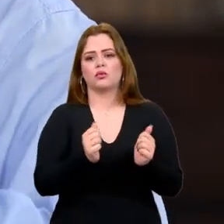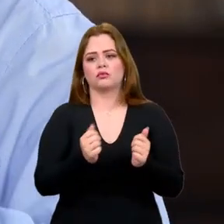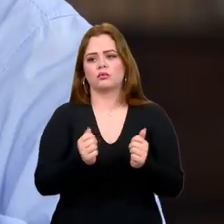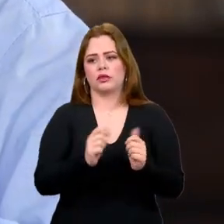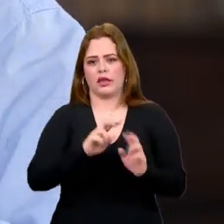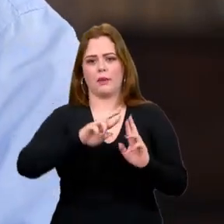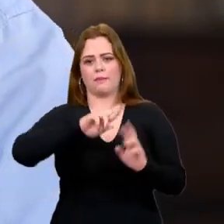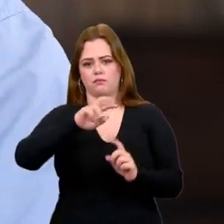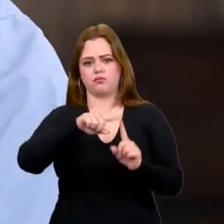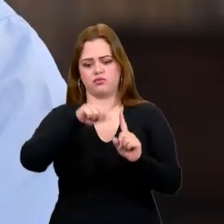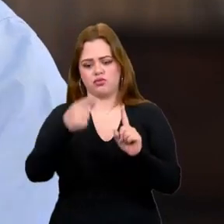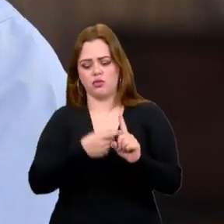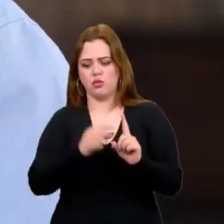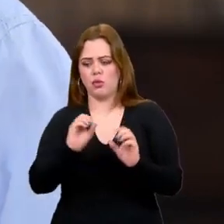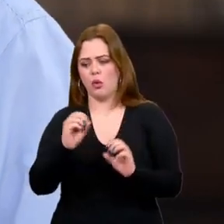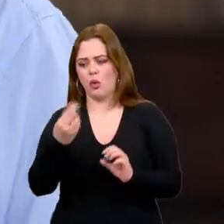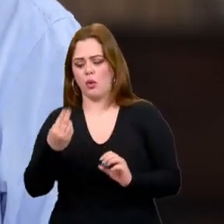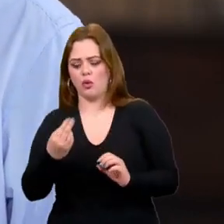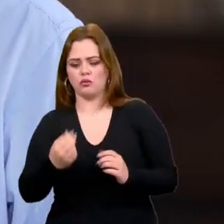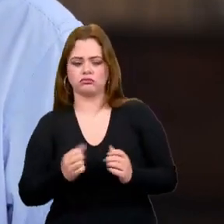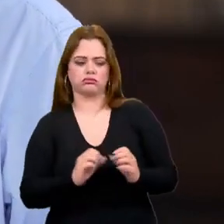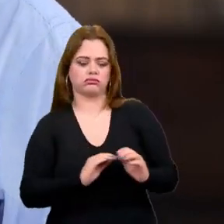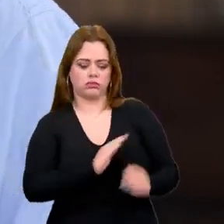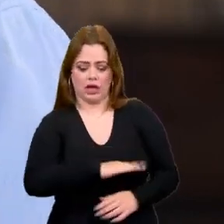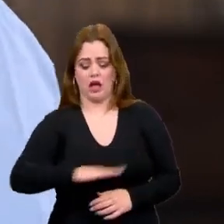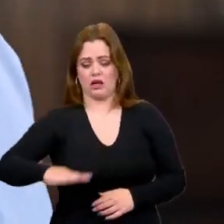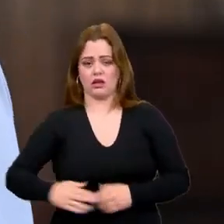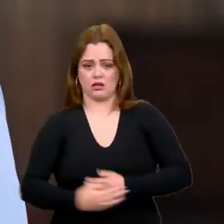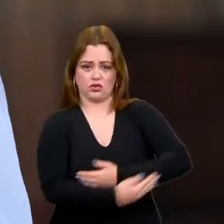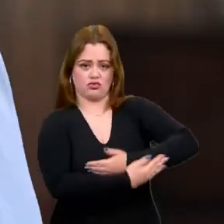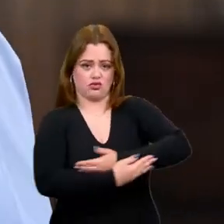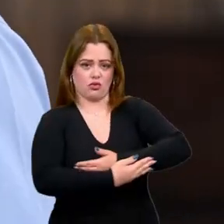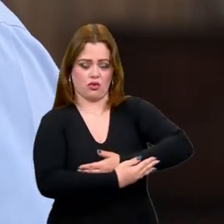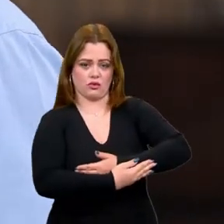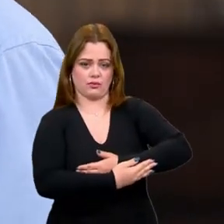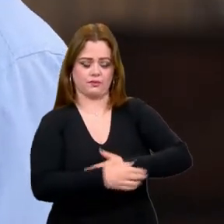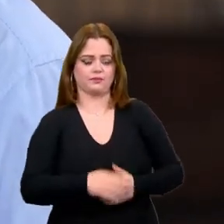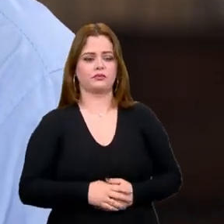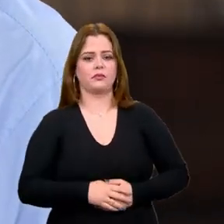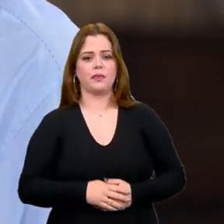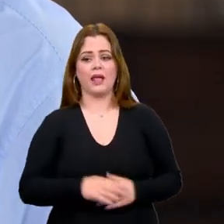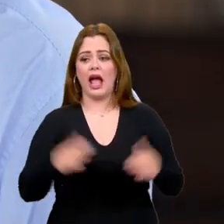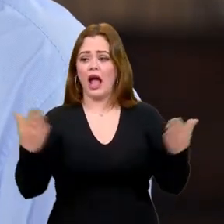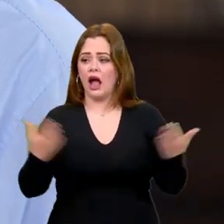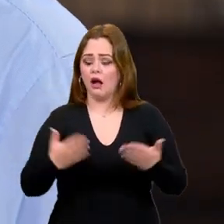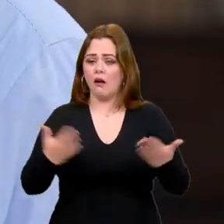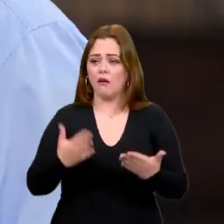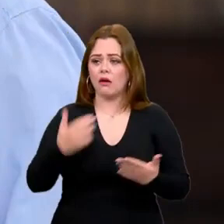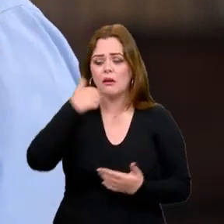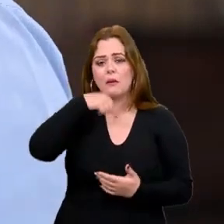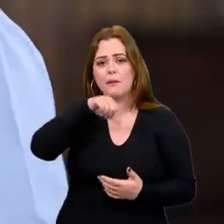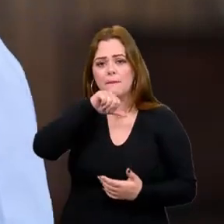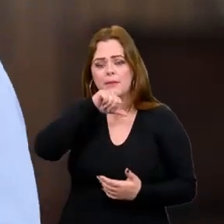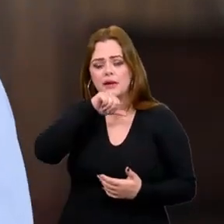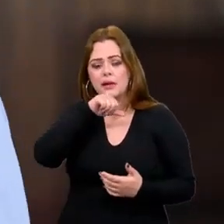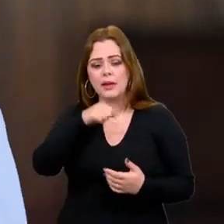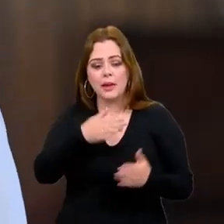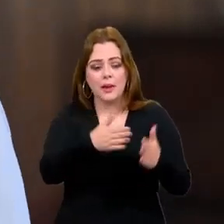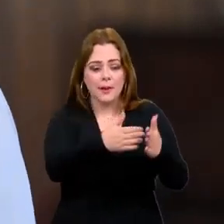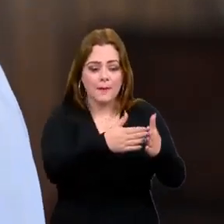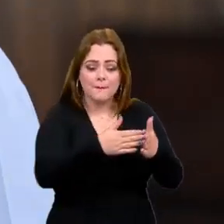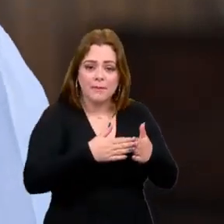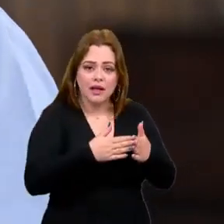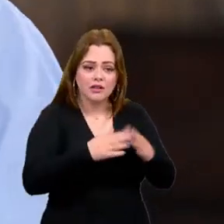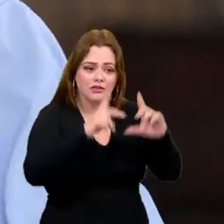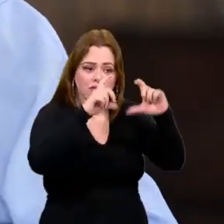a criança no meu colo é ela que agora é mãe e ela pede para me tirar fotografia com filho a filha dela para ela guardar de